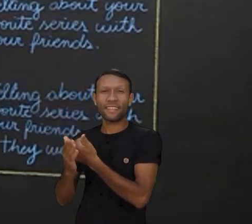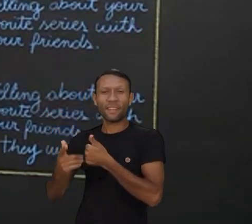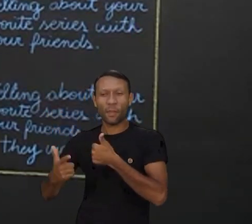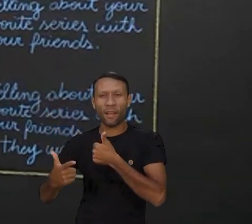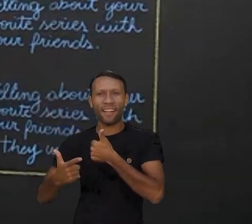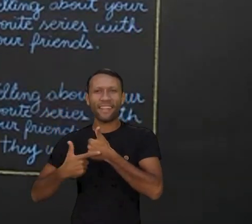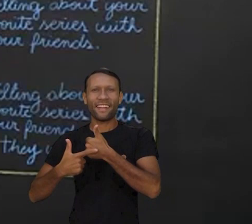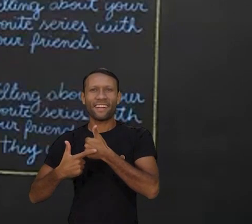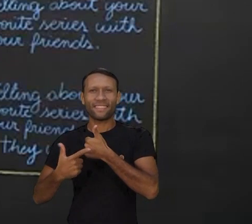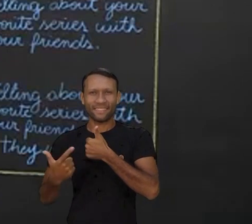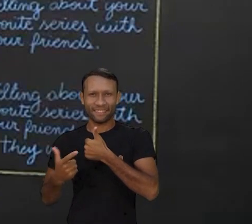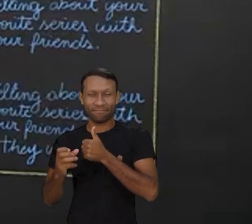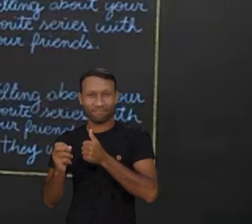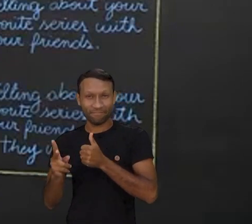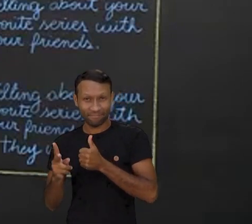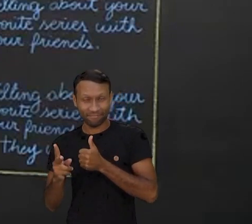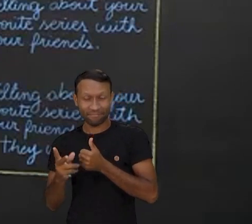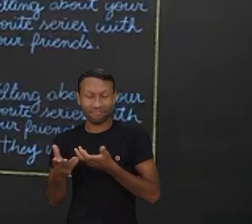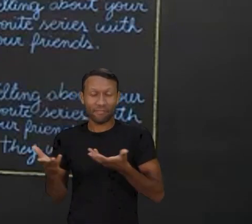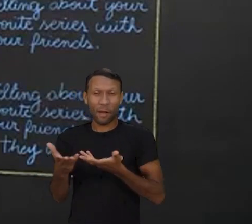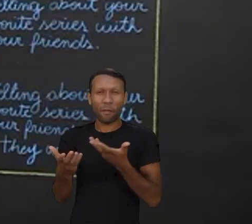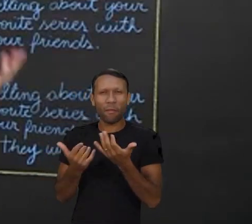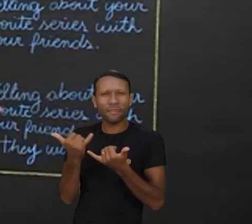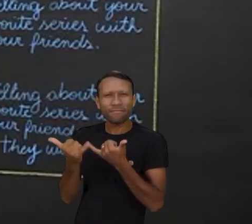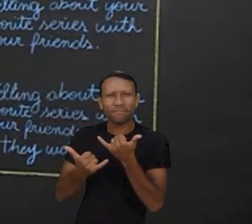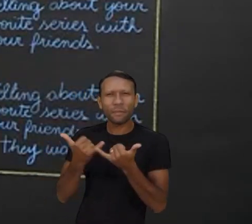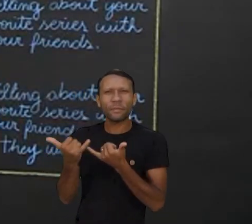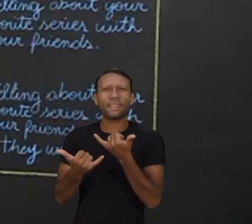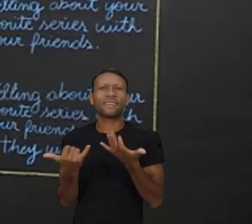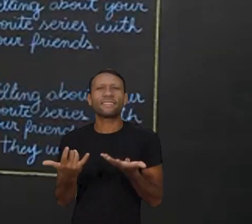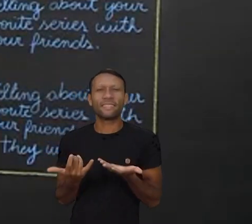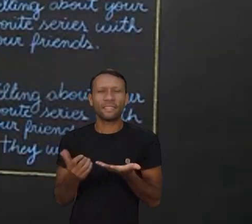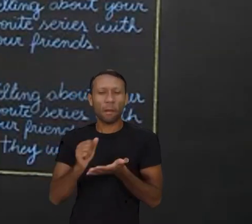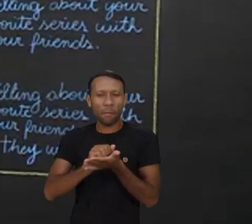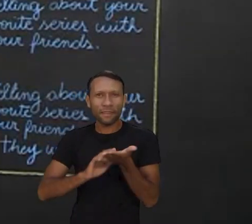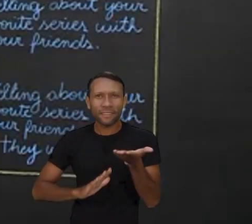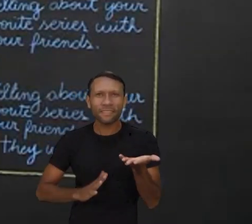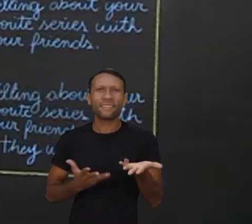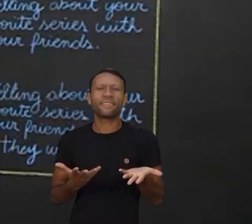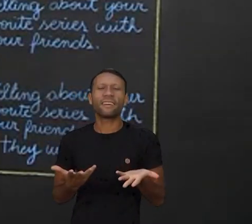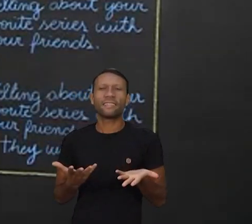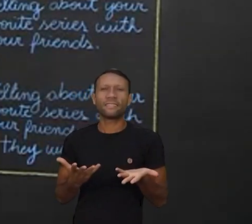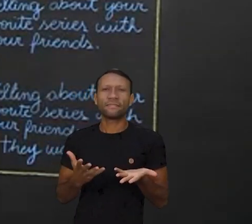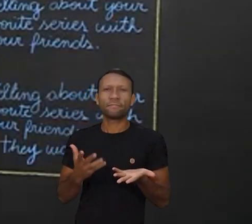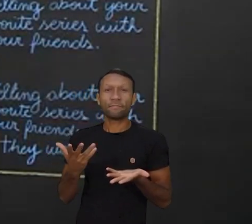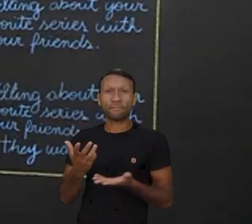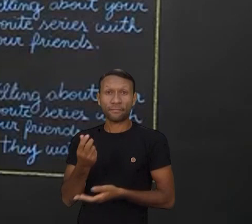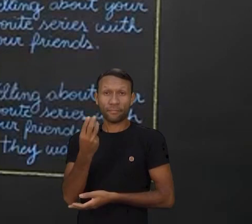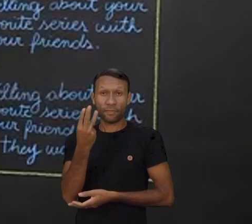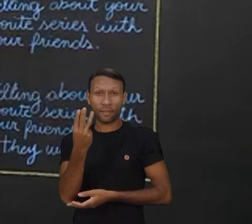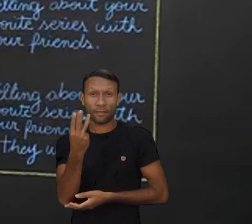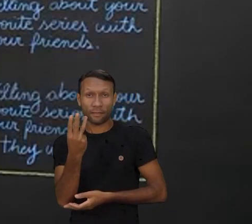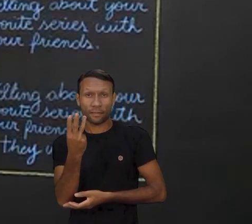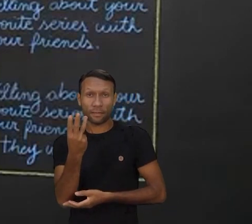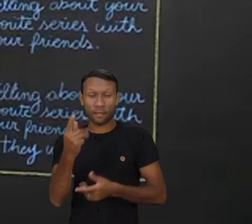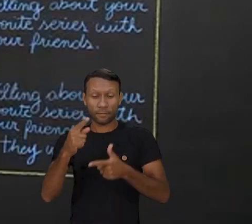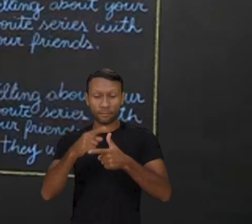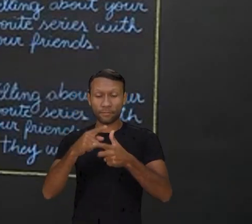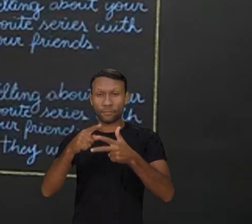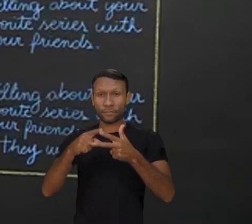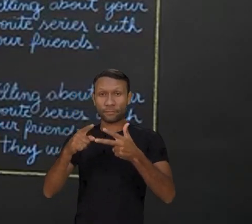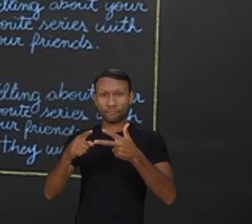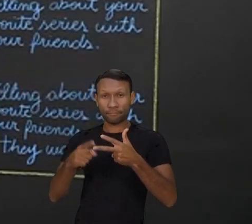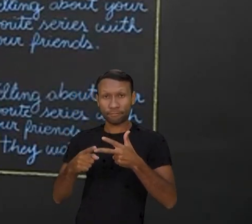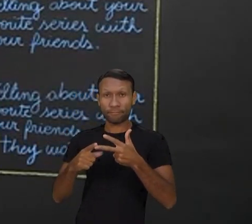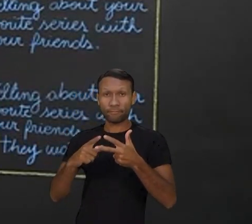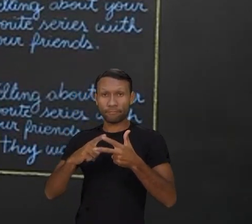E aí, eu vou propor um jogo com vocês. Essa atividade é uma atividade interativa. Eu trouxe 3 cartões. Cada